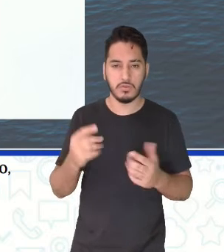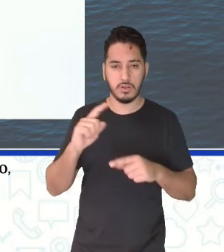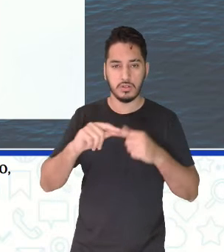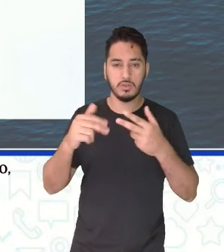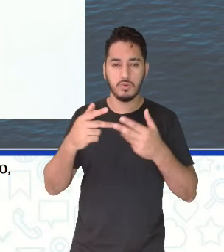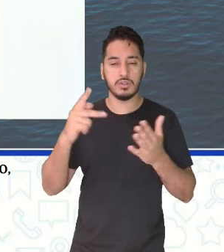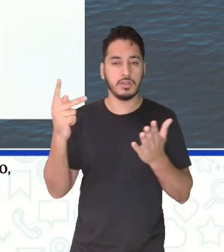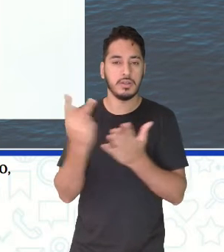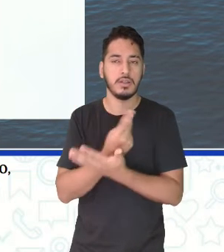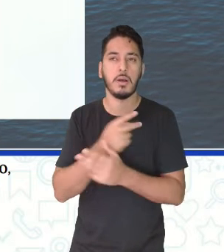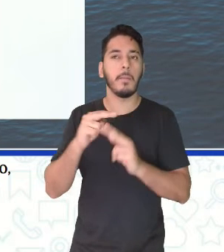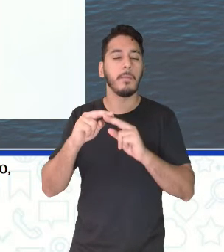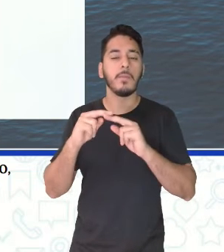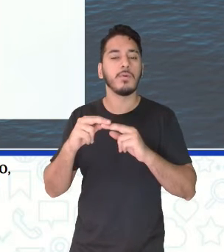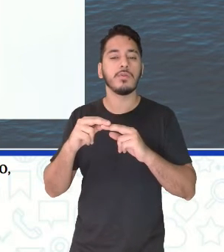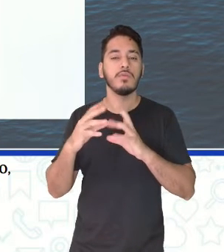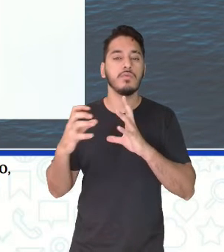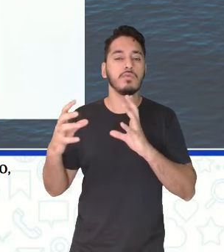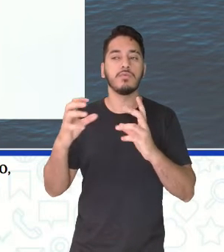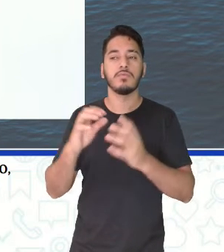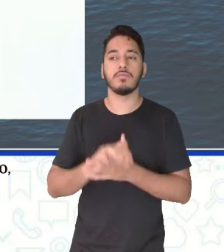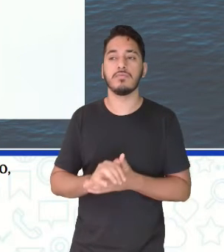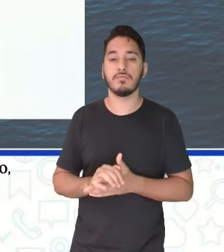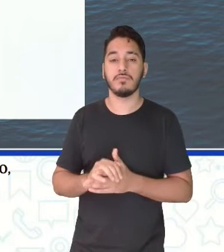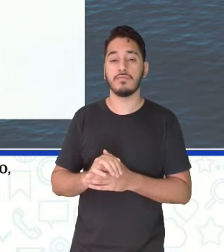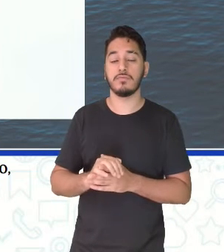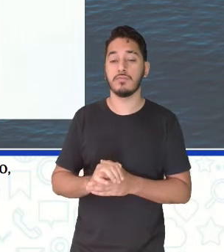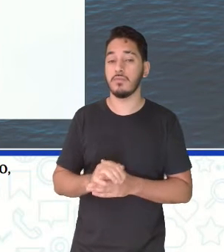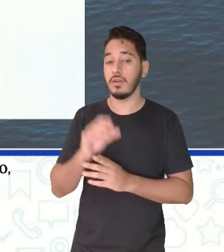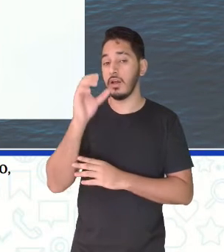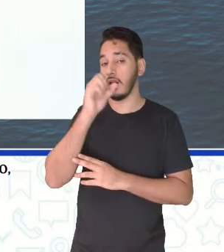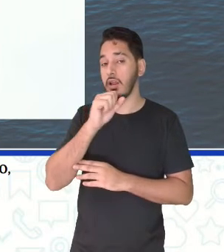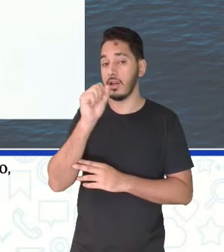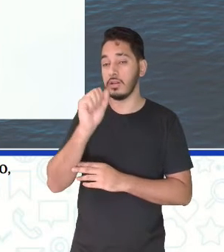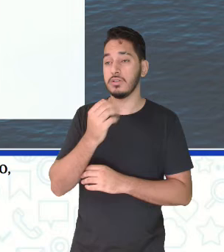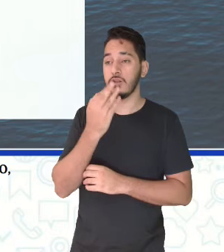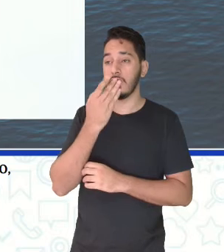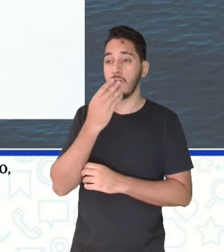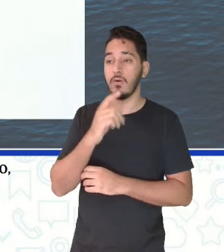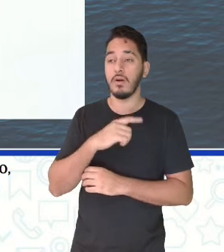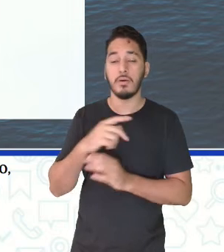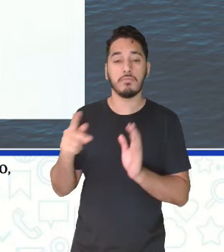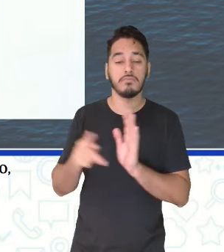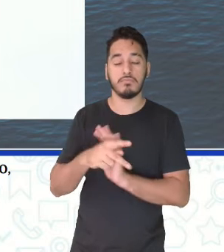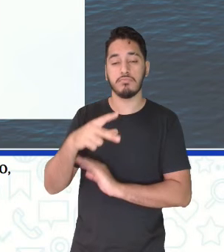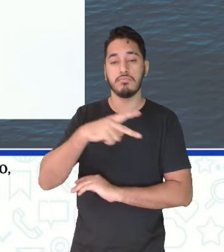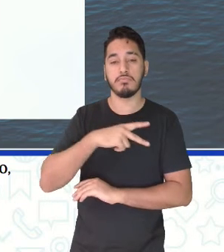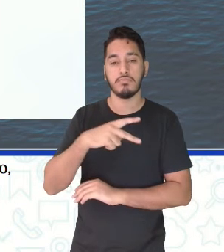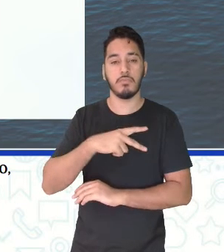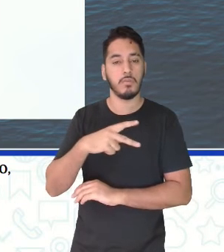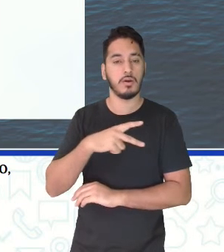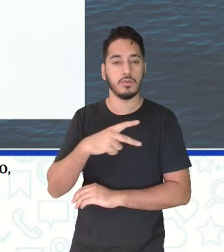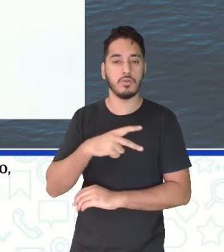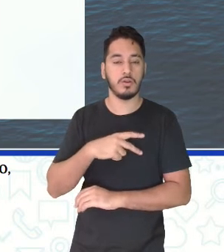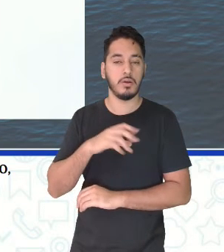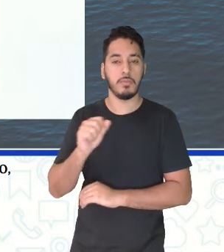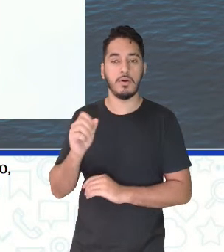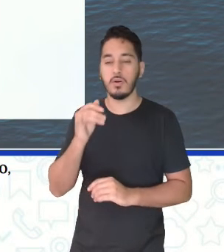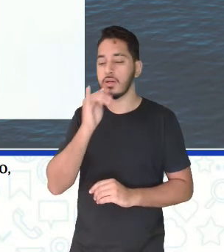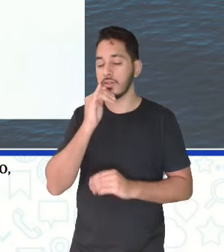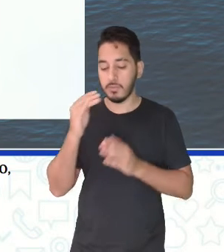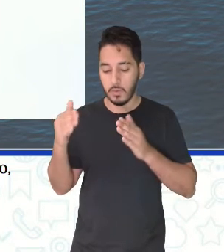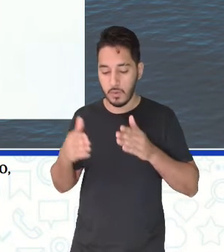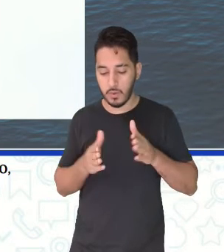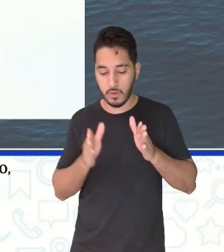conflito? Então aí, em laranjado, com 19%, você vai ter apropriação particular, né? Alguém que vai ali, pega um rio que todo